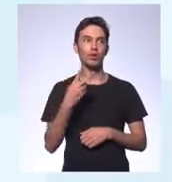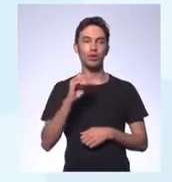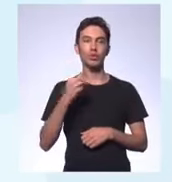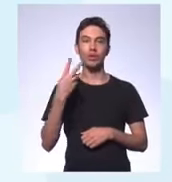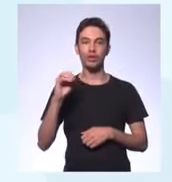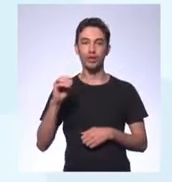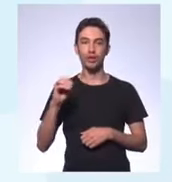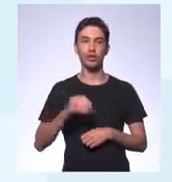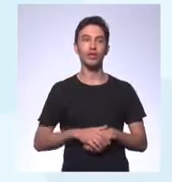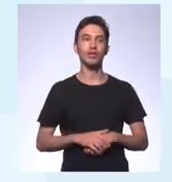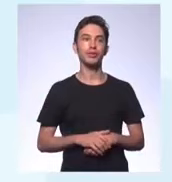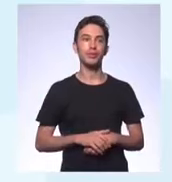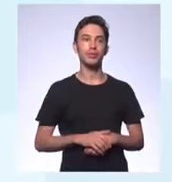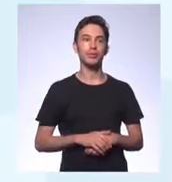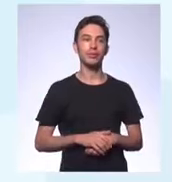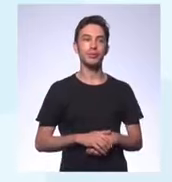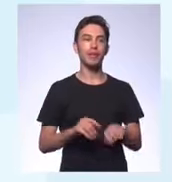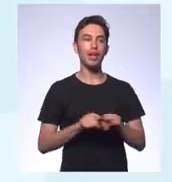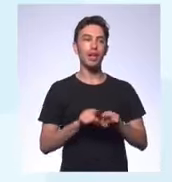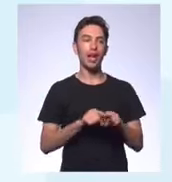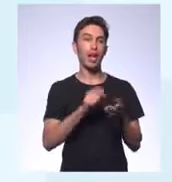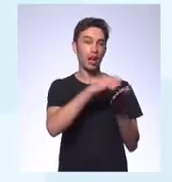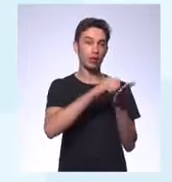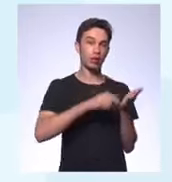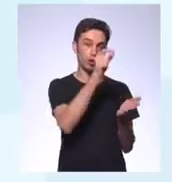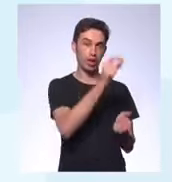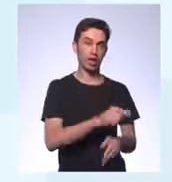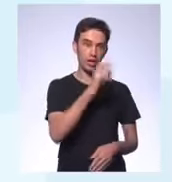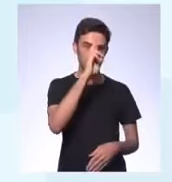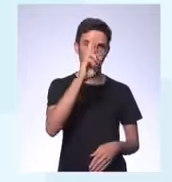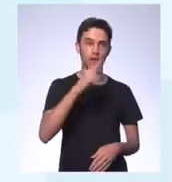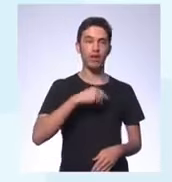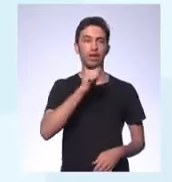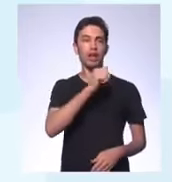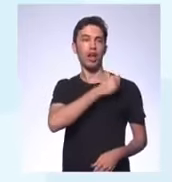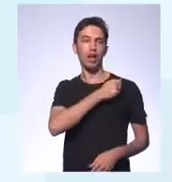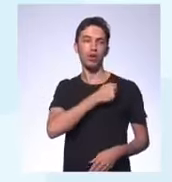tá? Autoria, alunos e professores do CMSP.